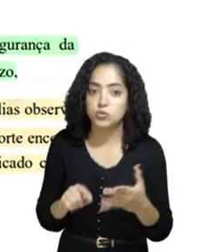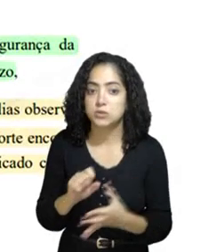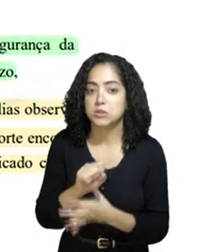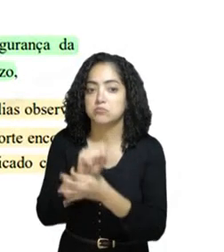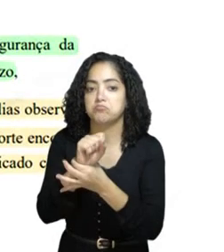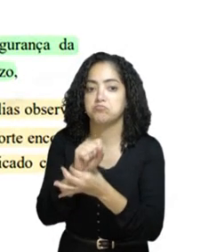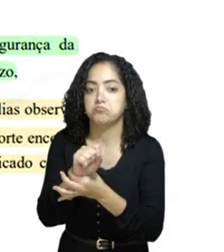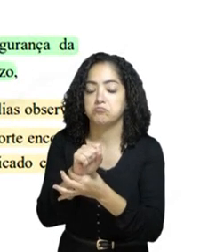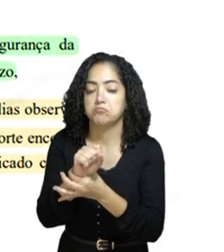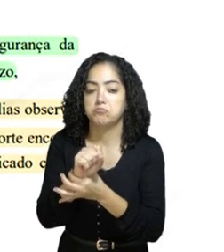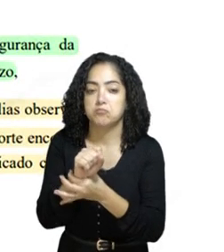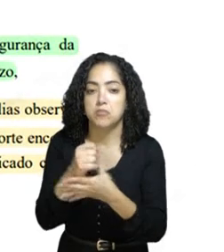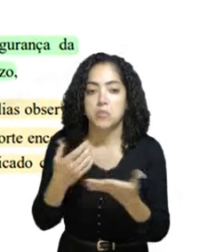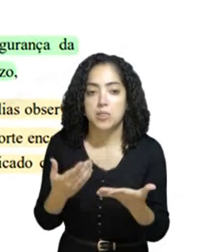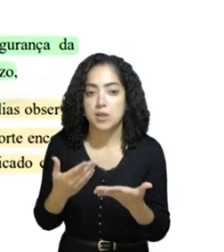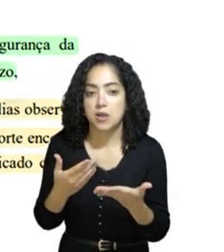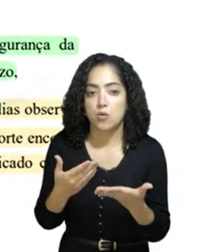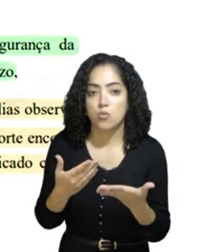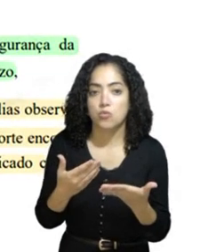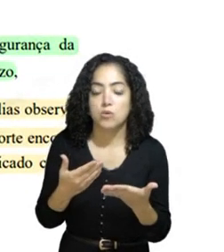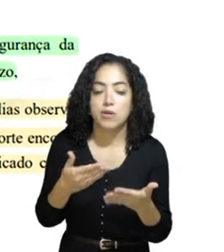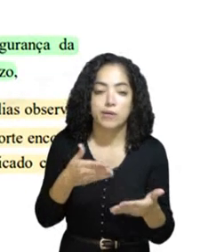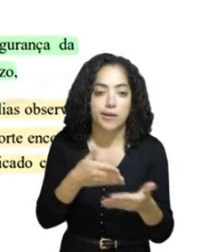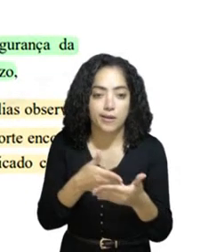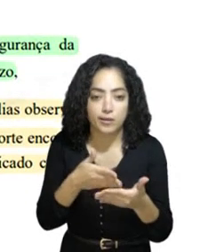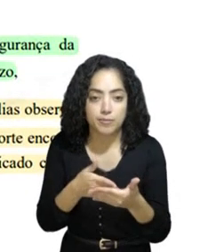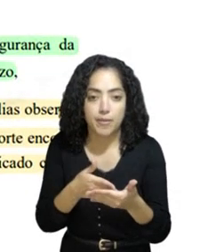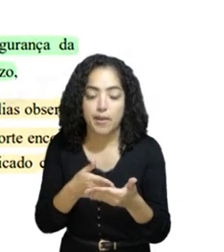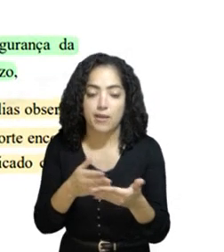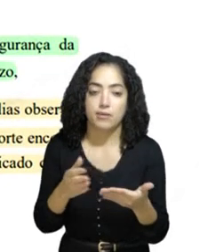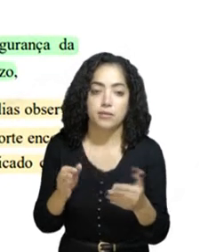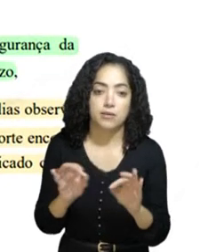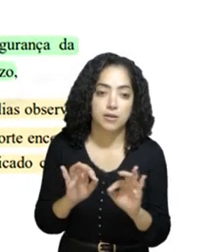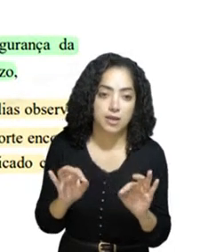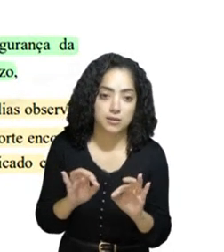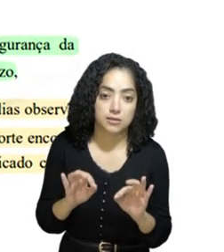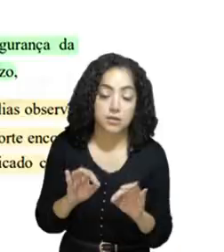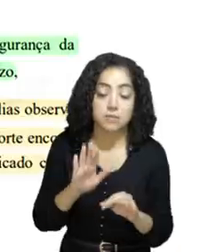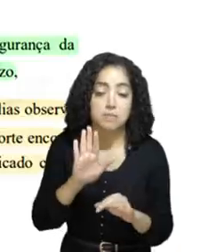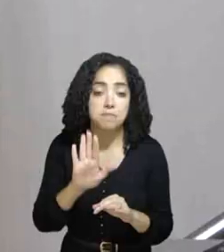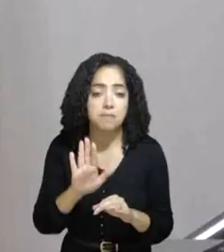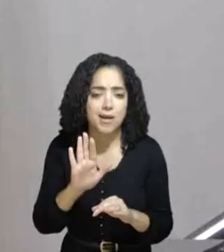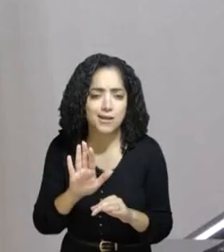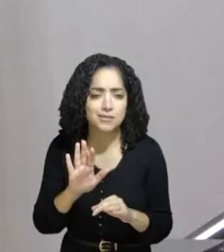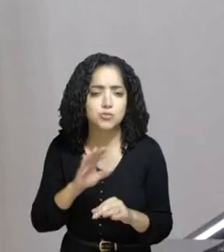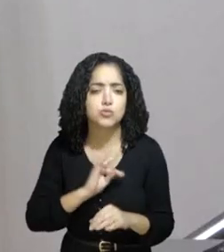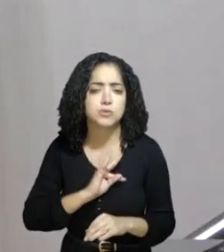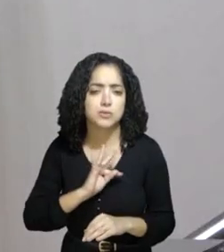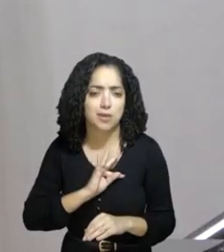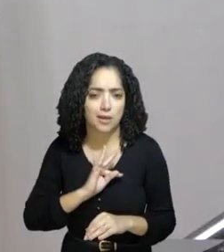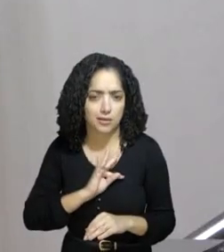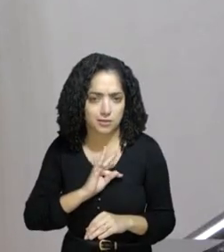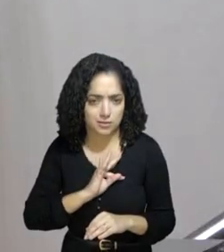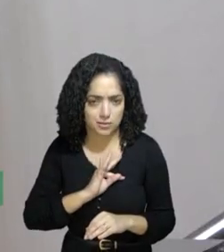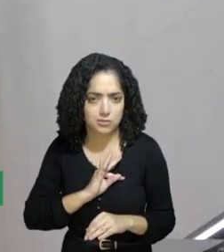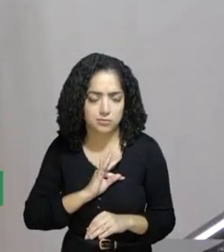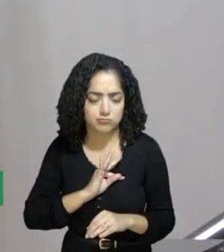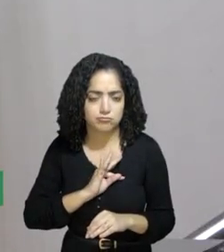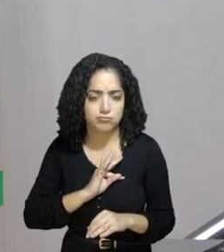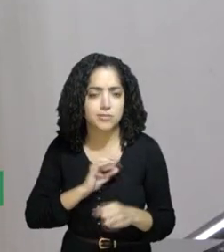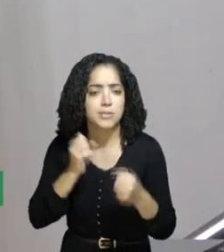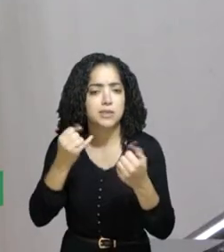da barragem a curto prazo. Senhores, o que dizem os técnicos parece ser